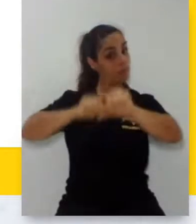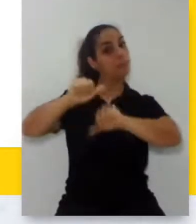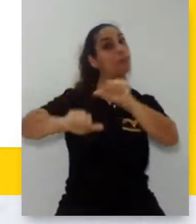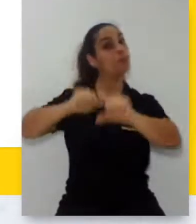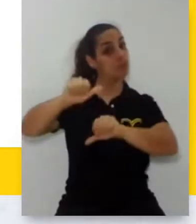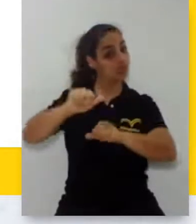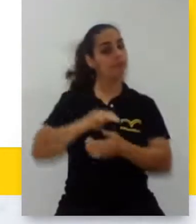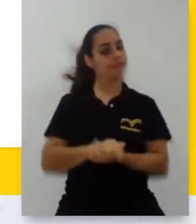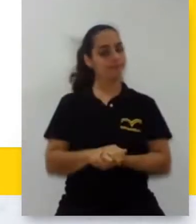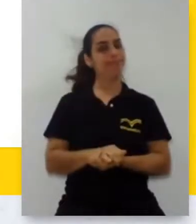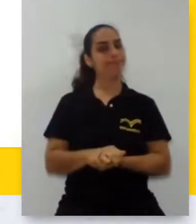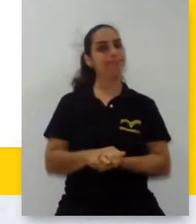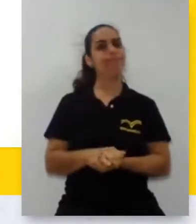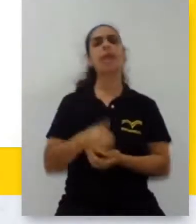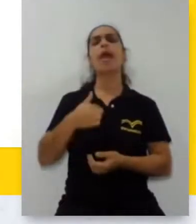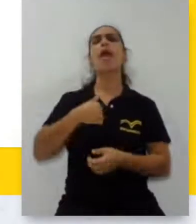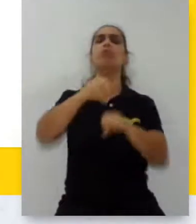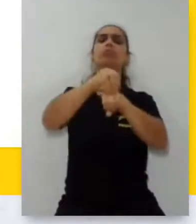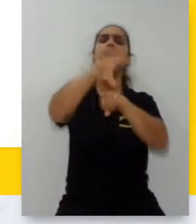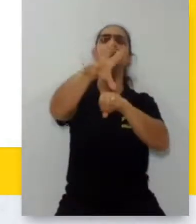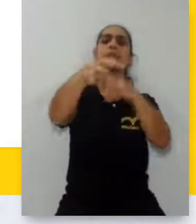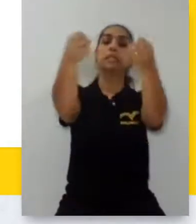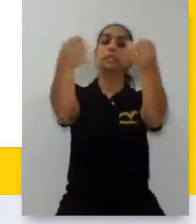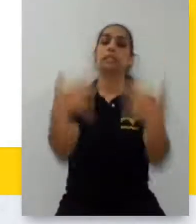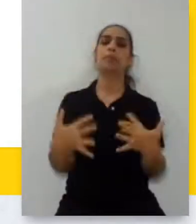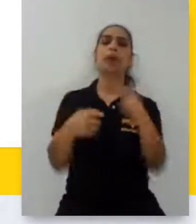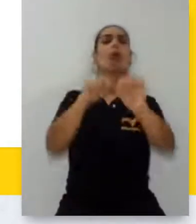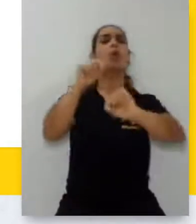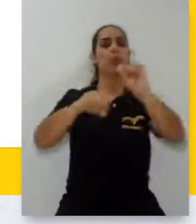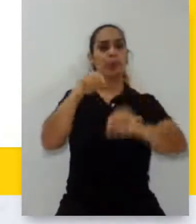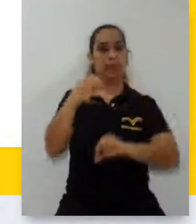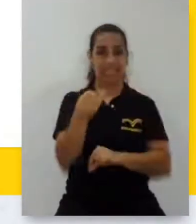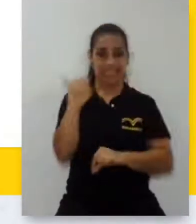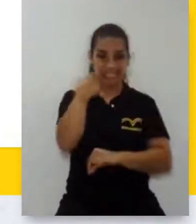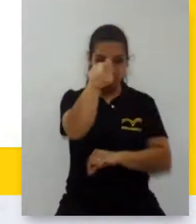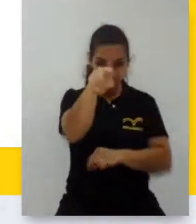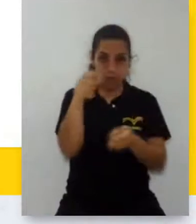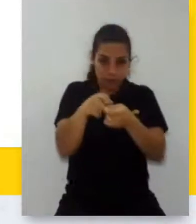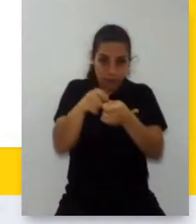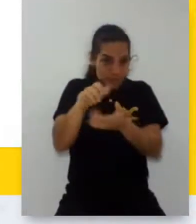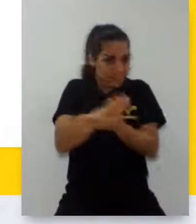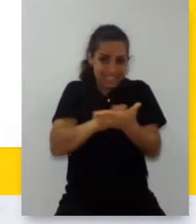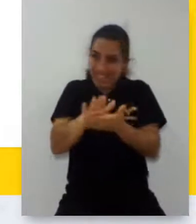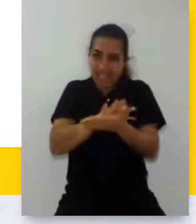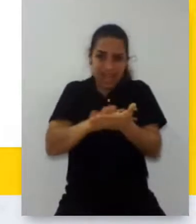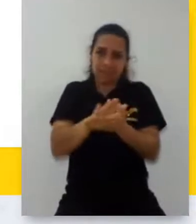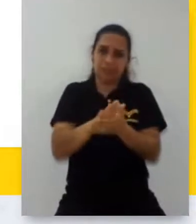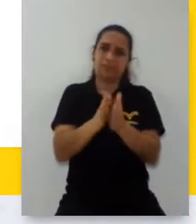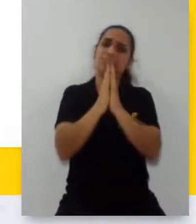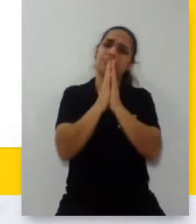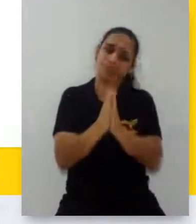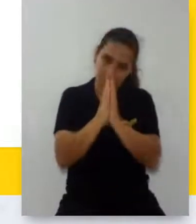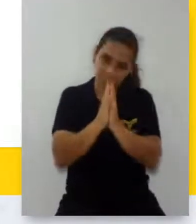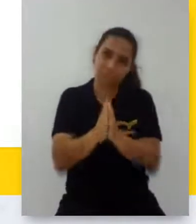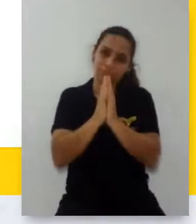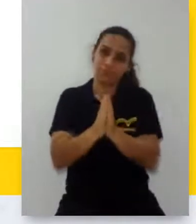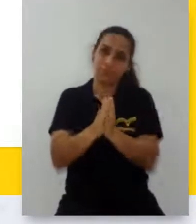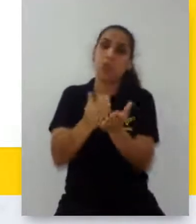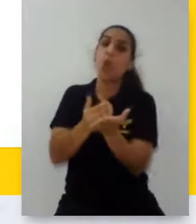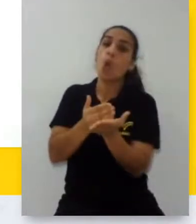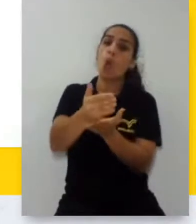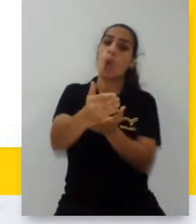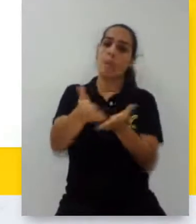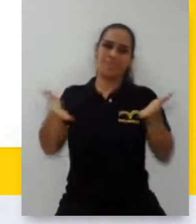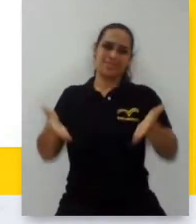agora. Por favor, pela tua vida, né? Tem uma figura famosa de um desenho do Charlie Brown,